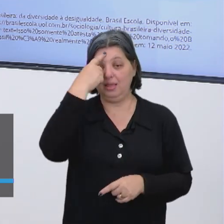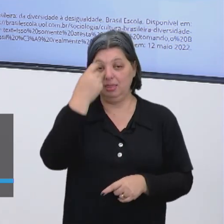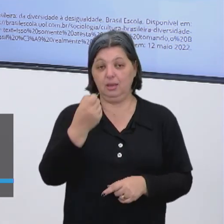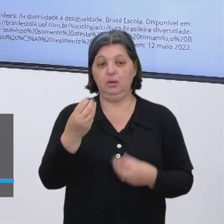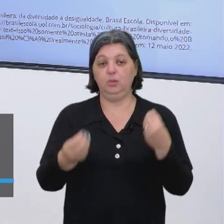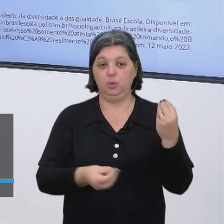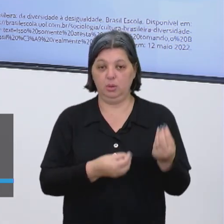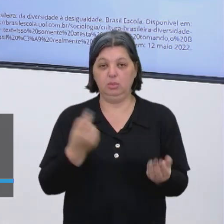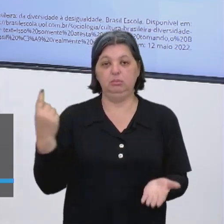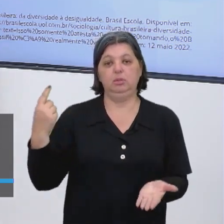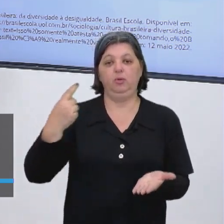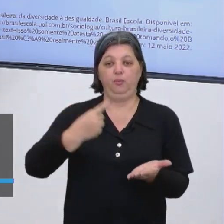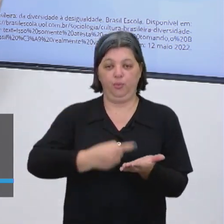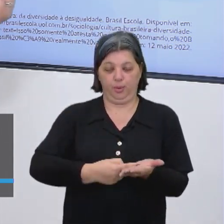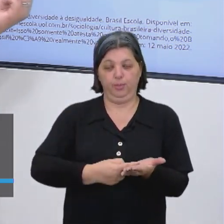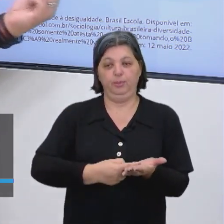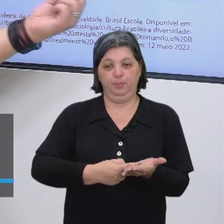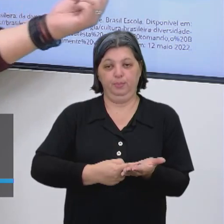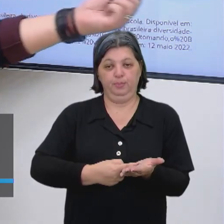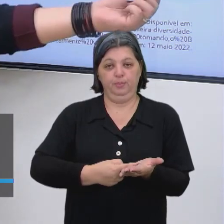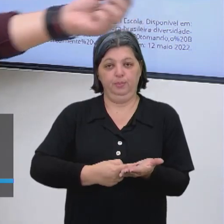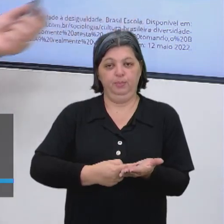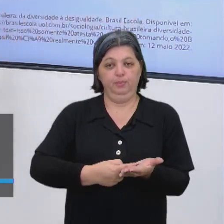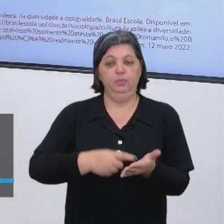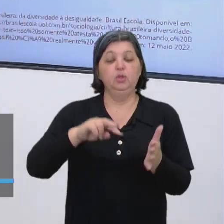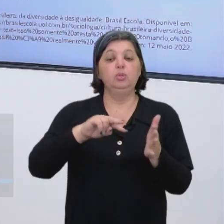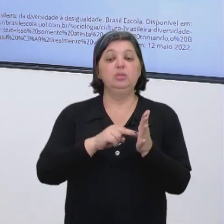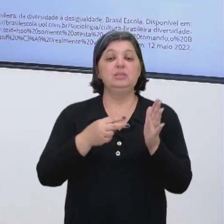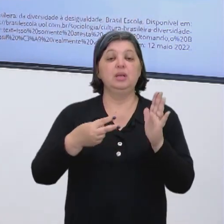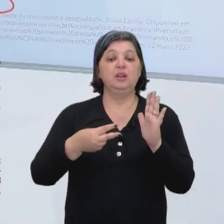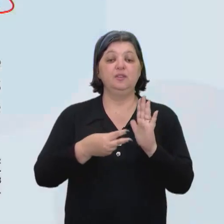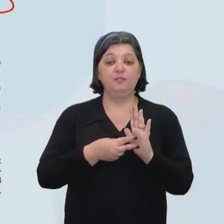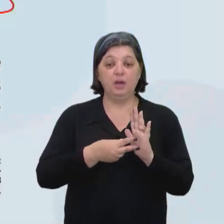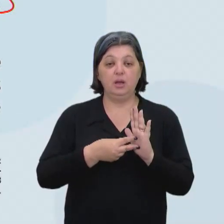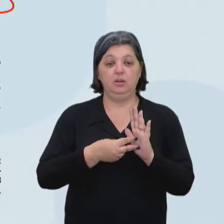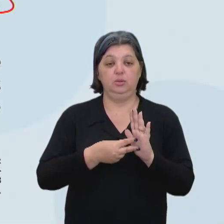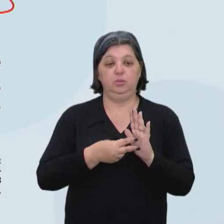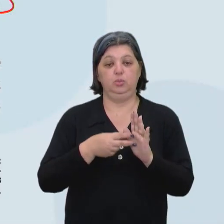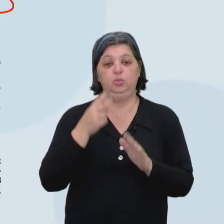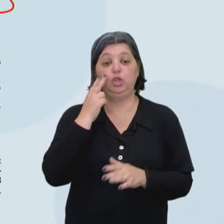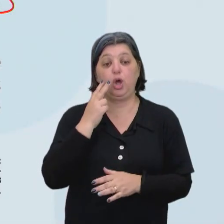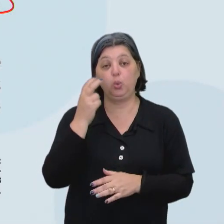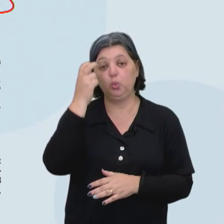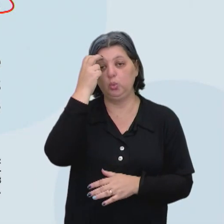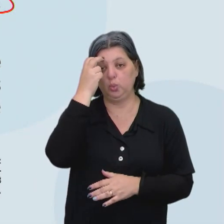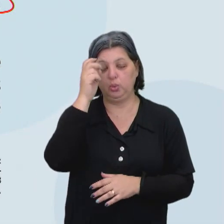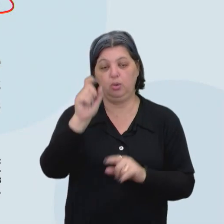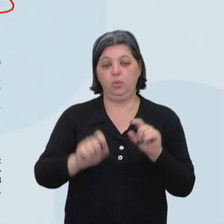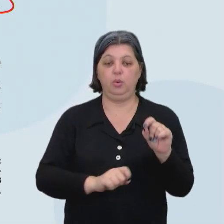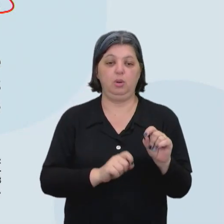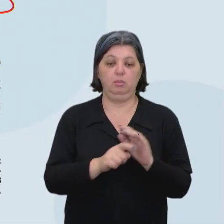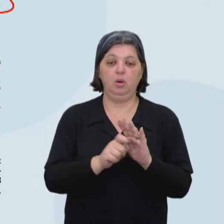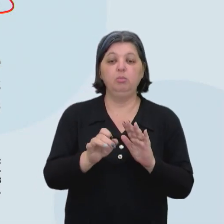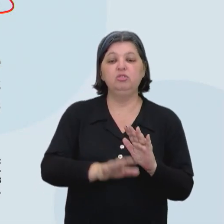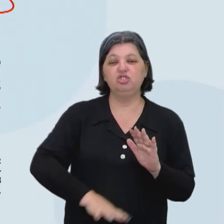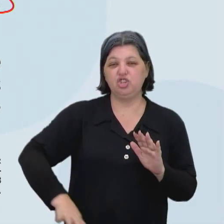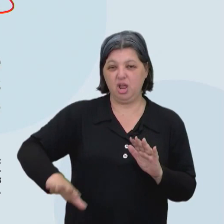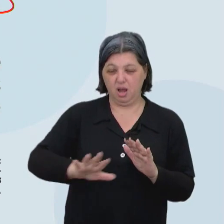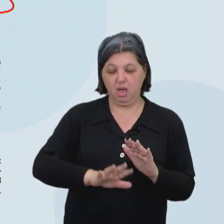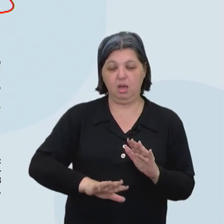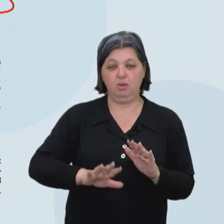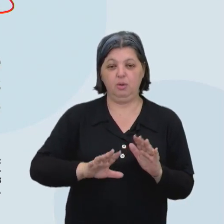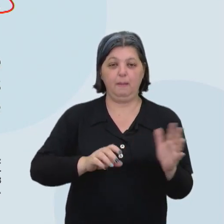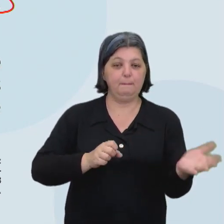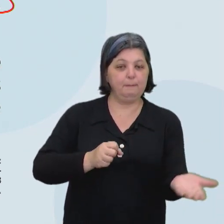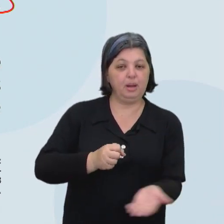e reafirma a ideia, né, que o significado, né, da cultura, por uma concepção aí geral, ele vai